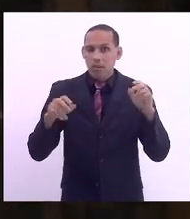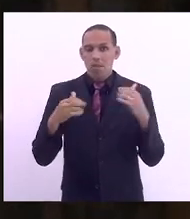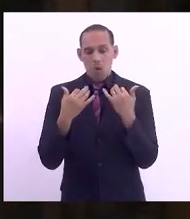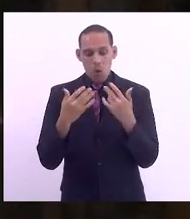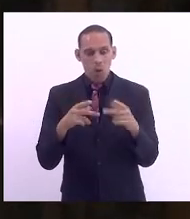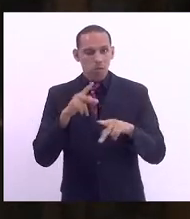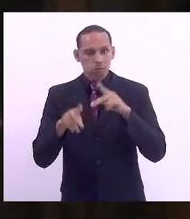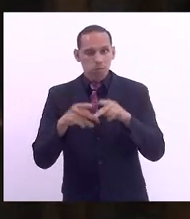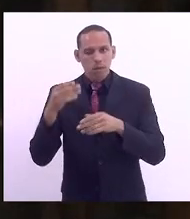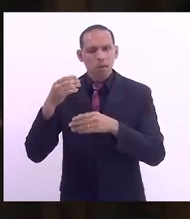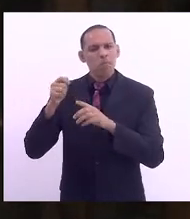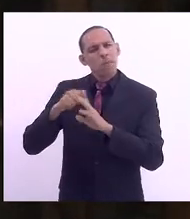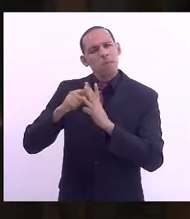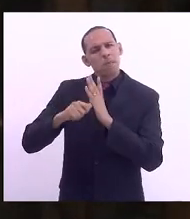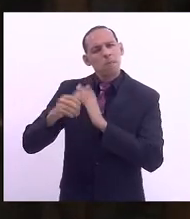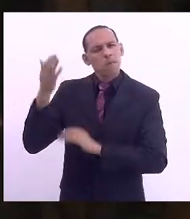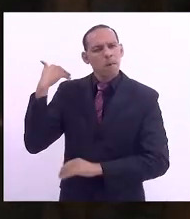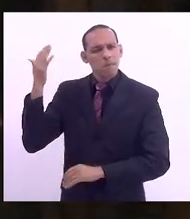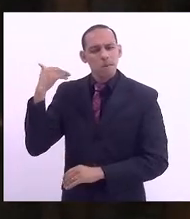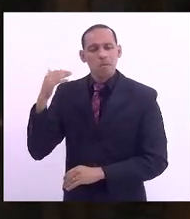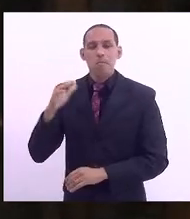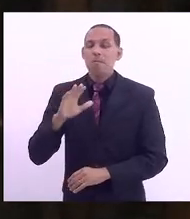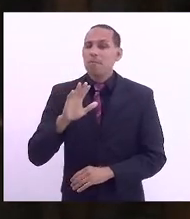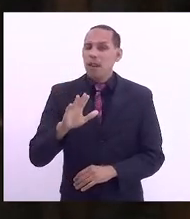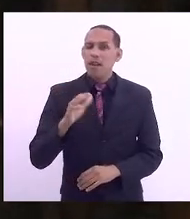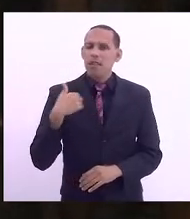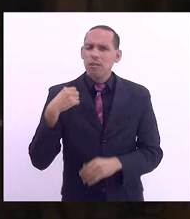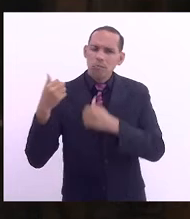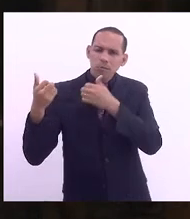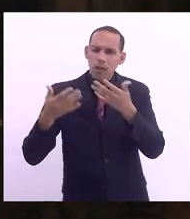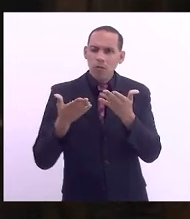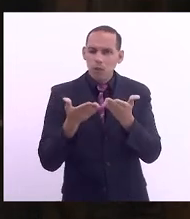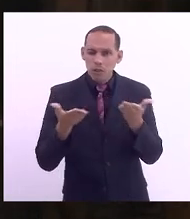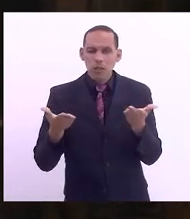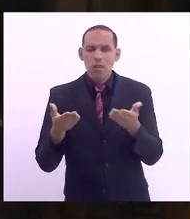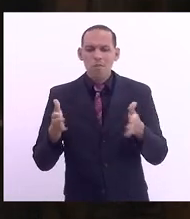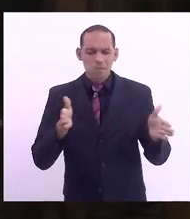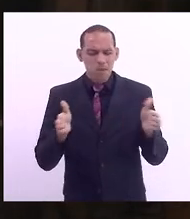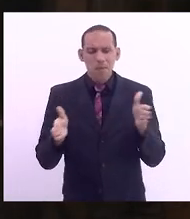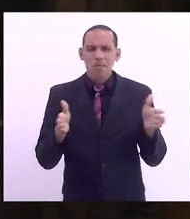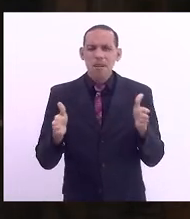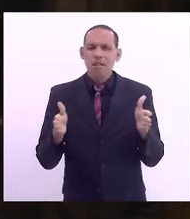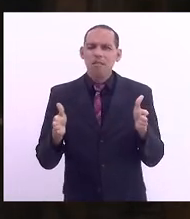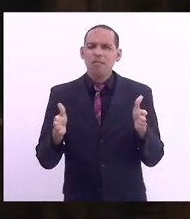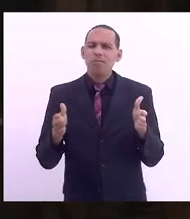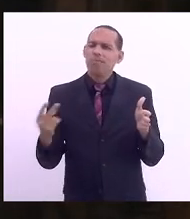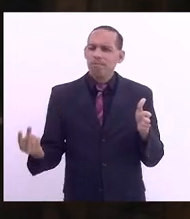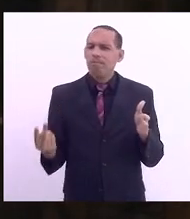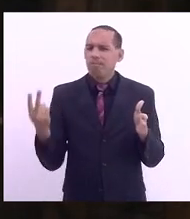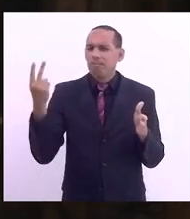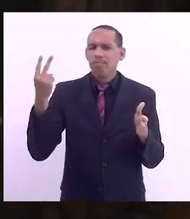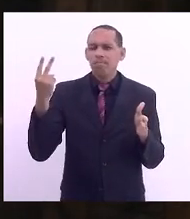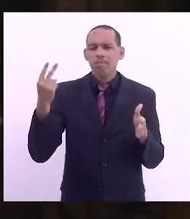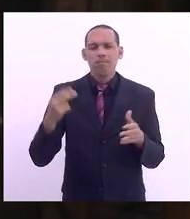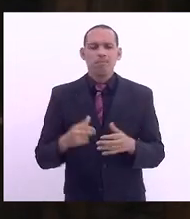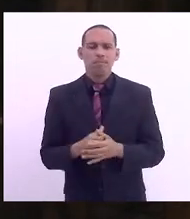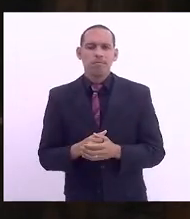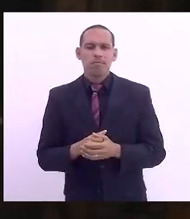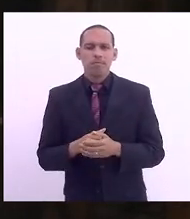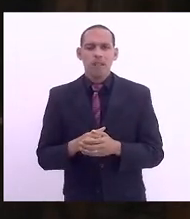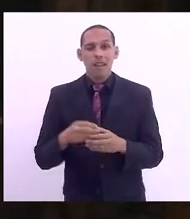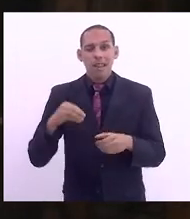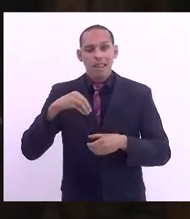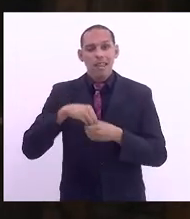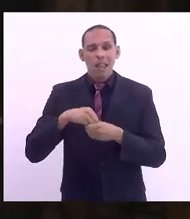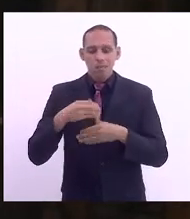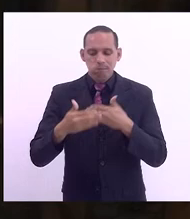realizamos alguns meses atrás, mas eu queria relatar para vocês um momento que foi muito valioso nesse processo,